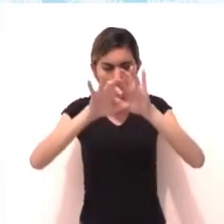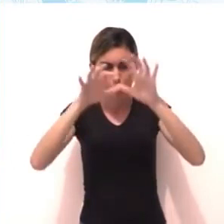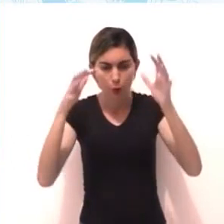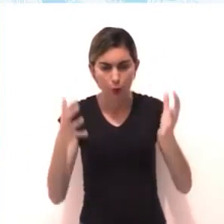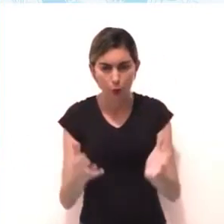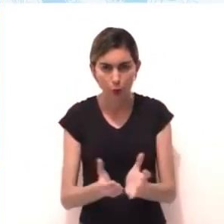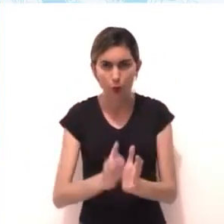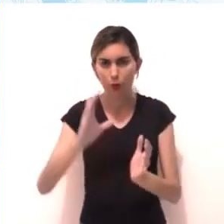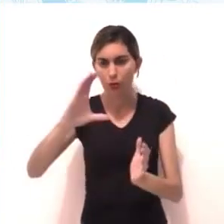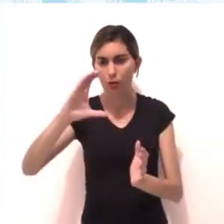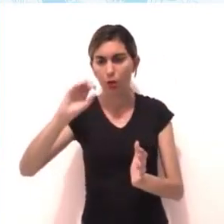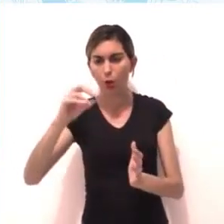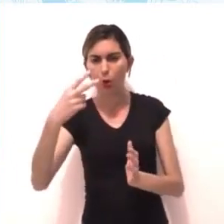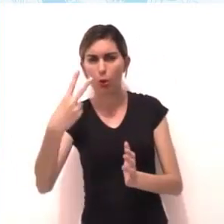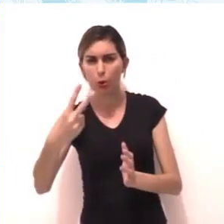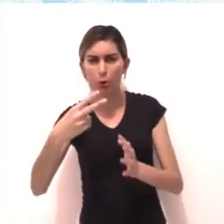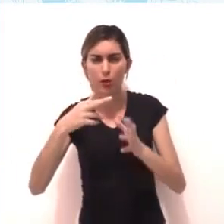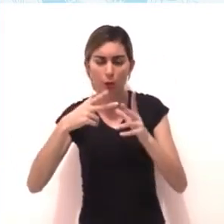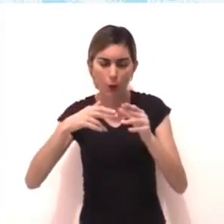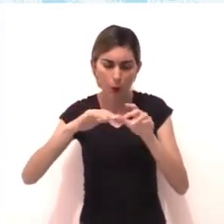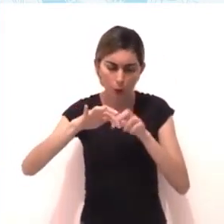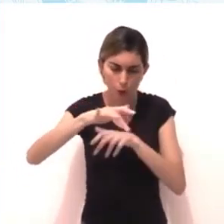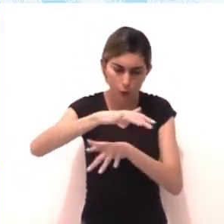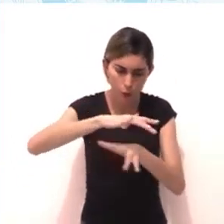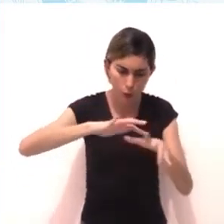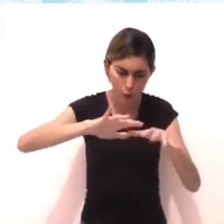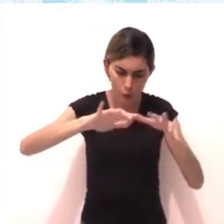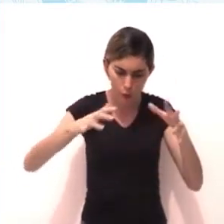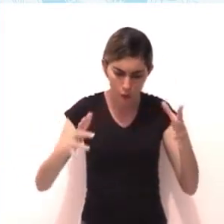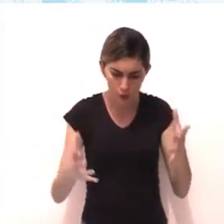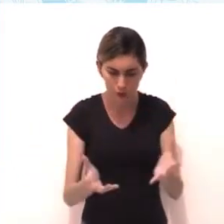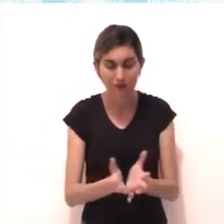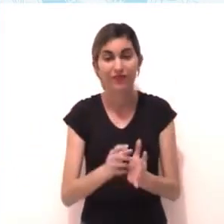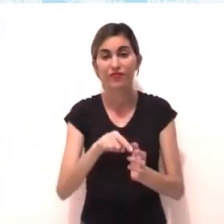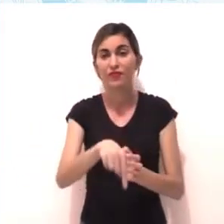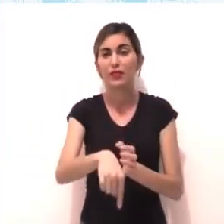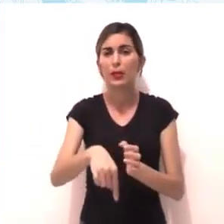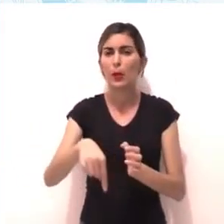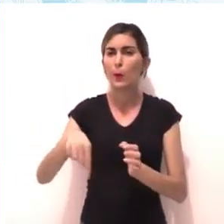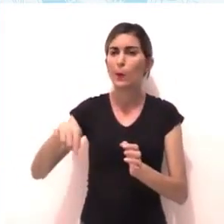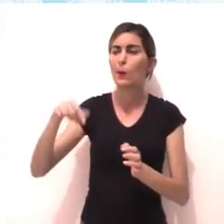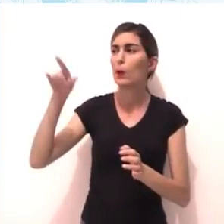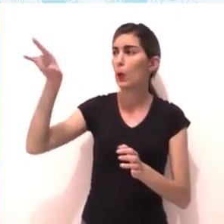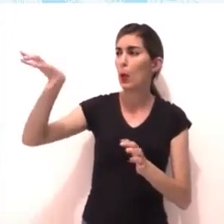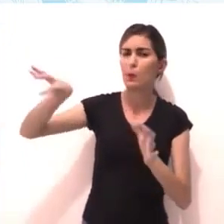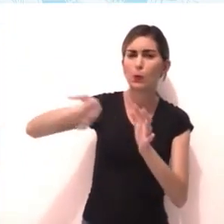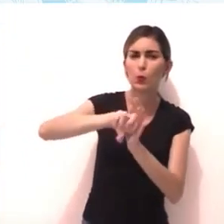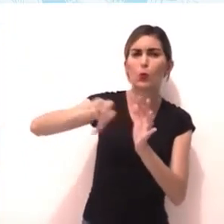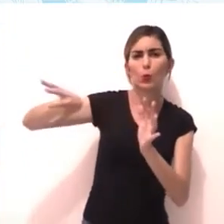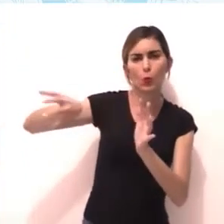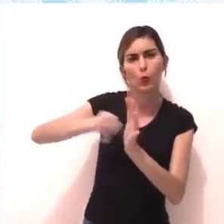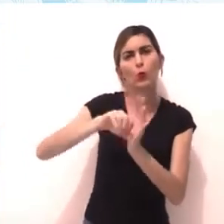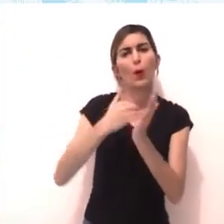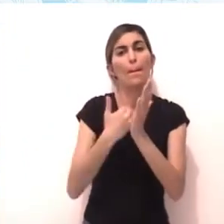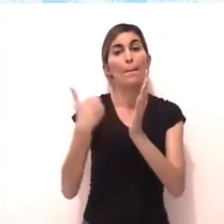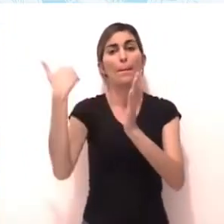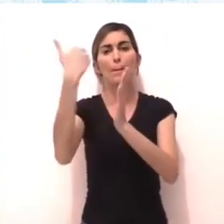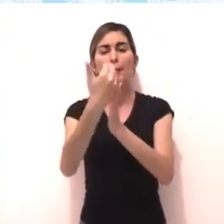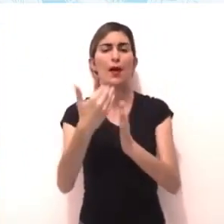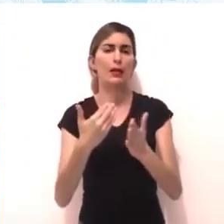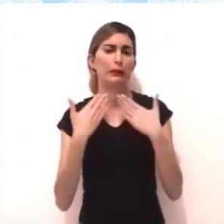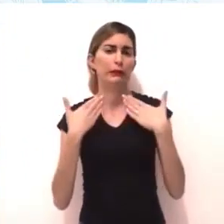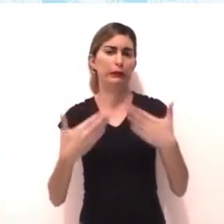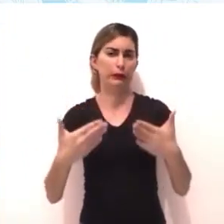que seria como um cobertor bem grosso, eu estaria retendo bastante calor, elevando